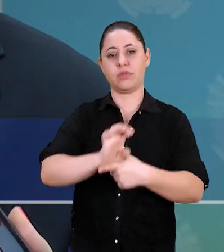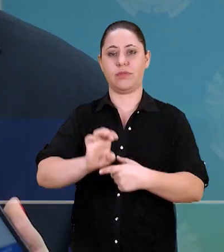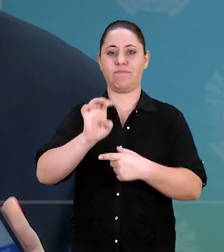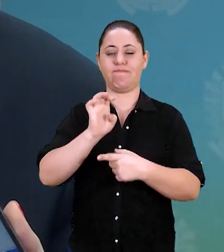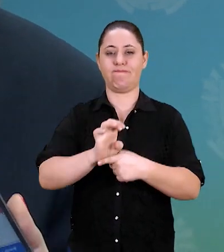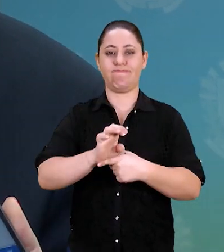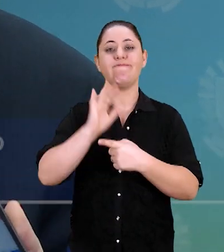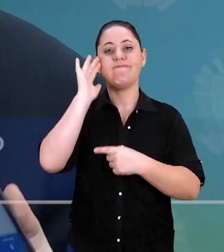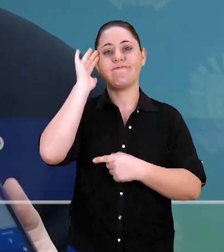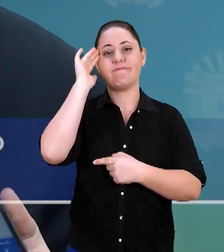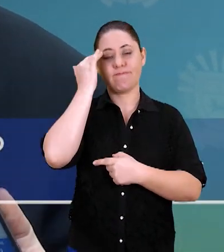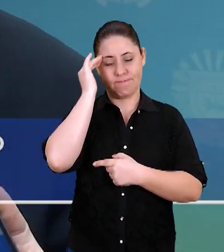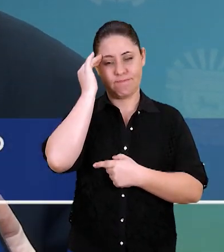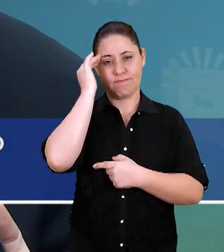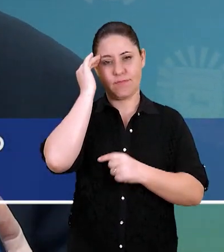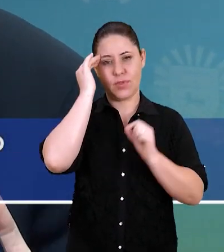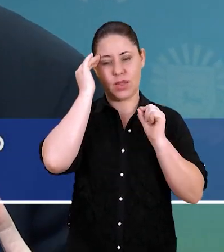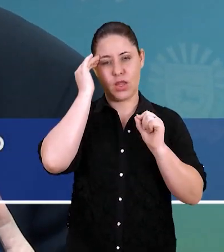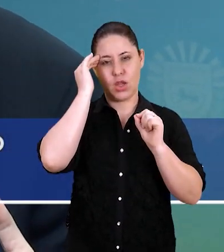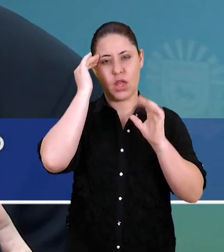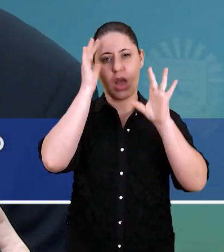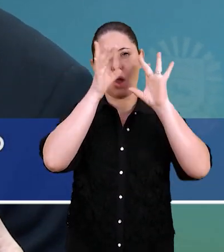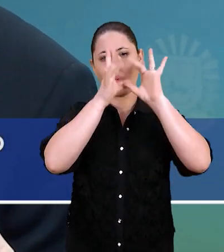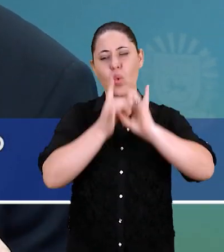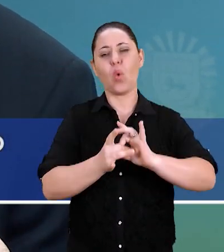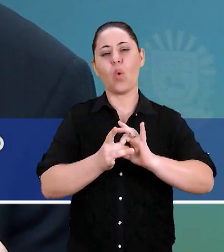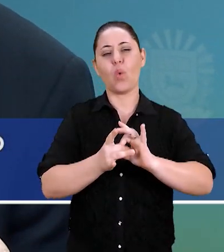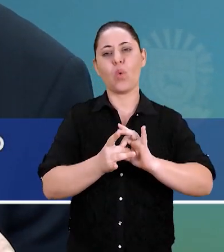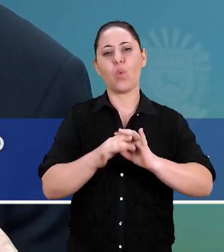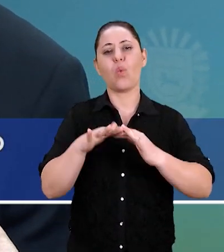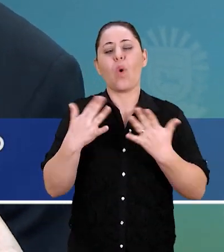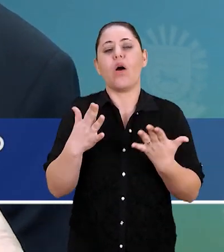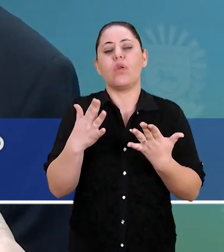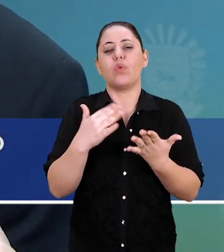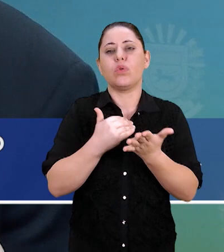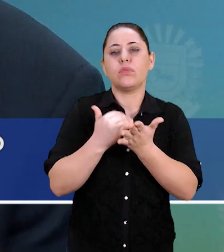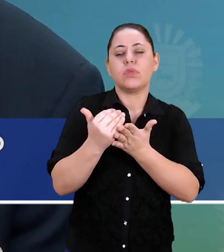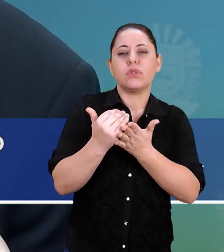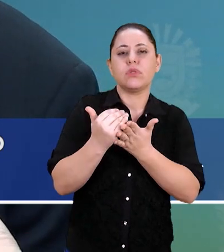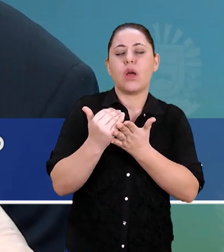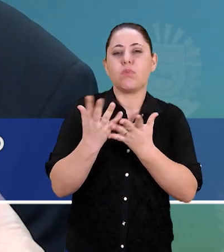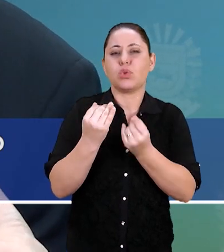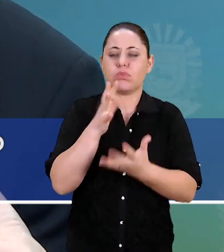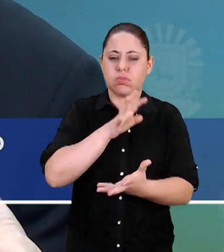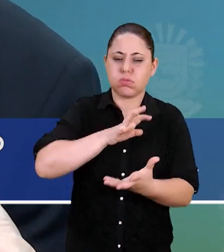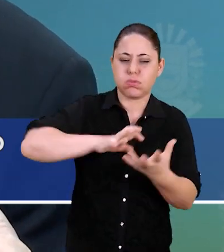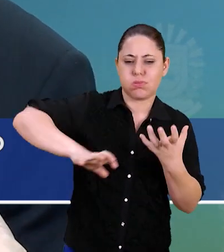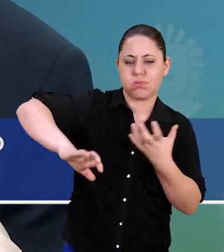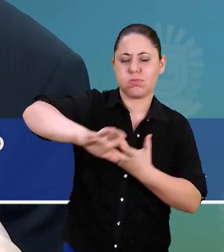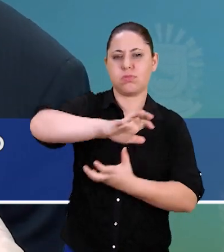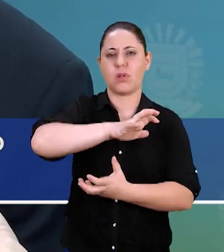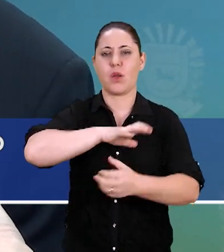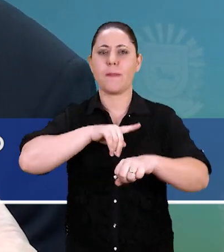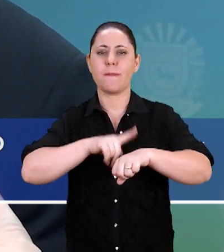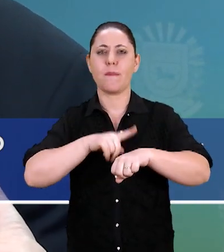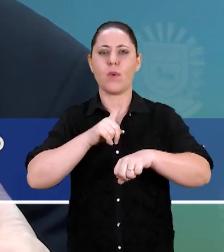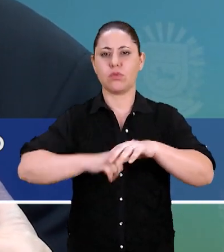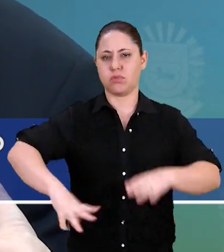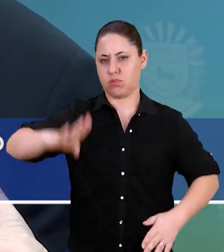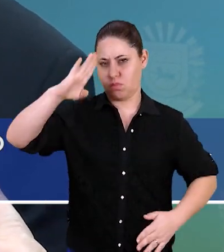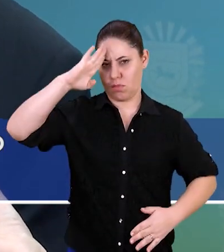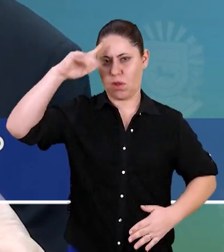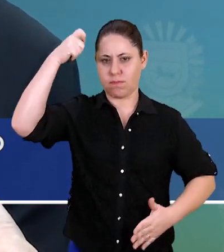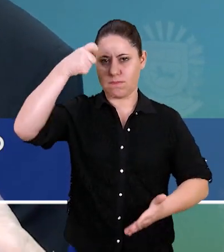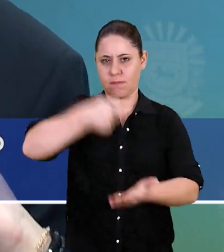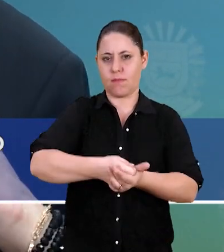Grosso do Sul, né, a Constituição Estadual, e entender em que contexto isso se deu, né? Um contexto no início muito